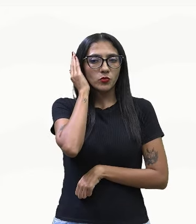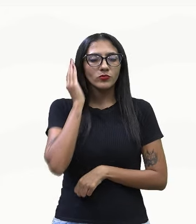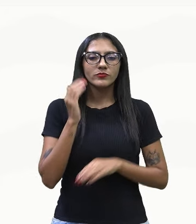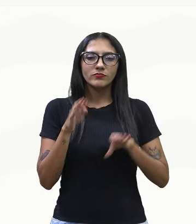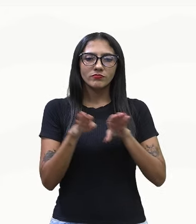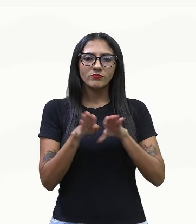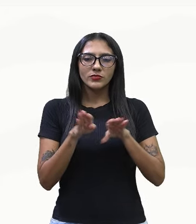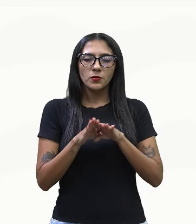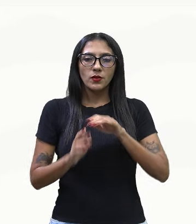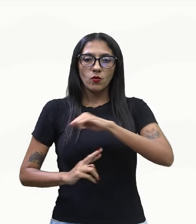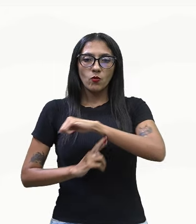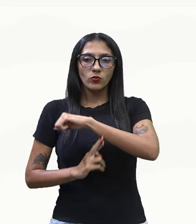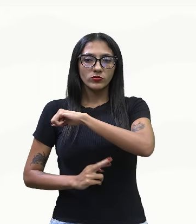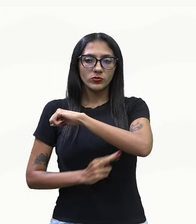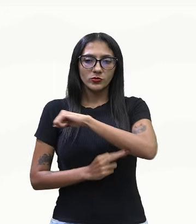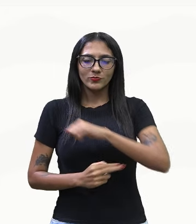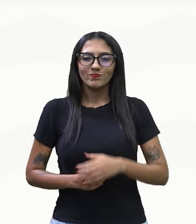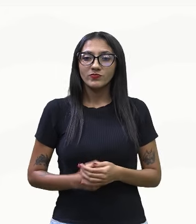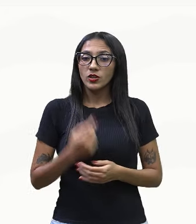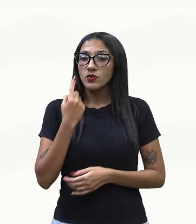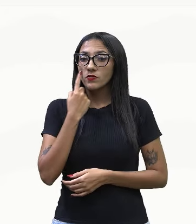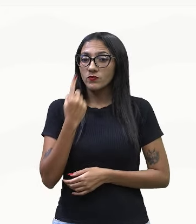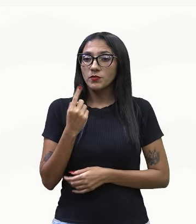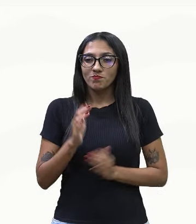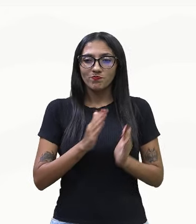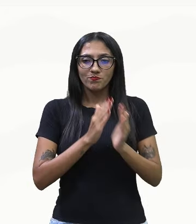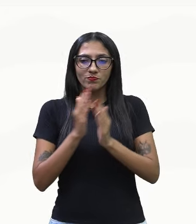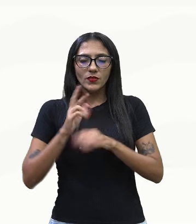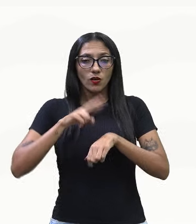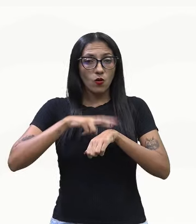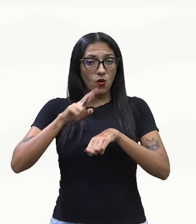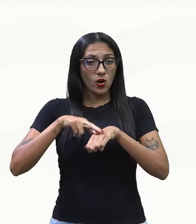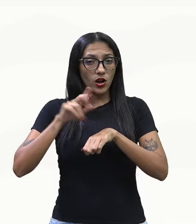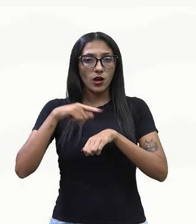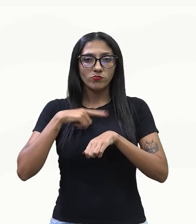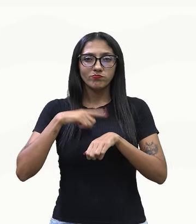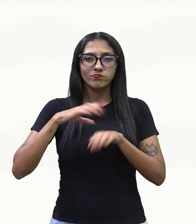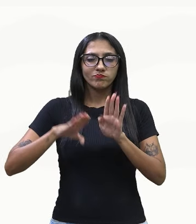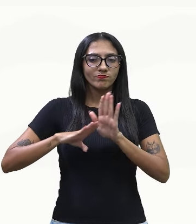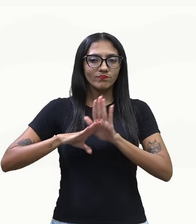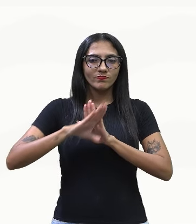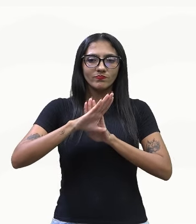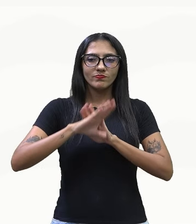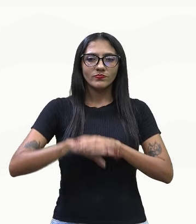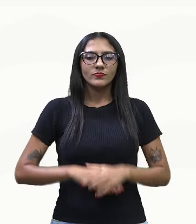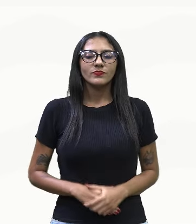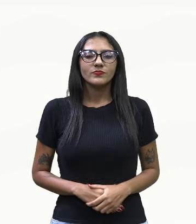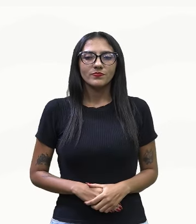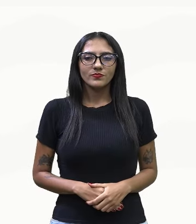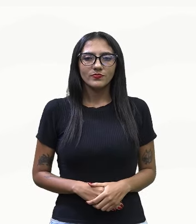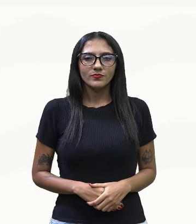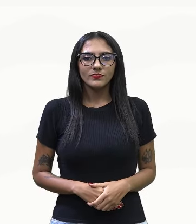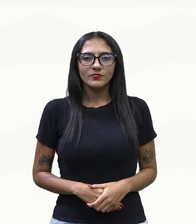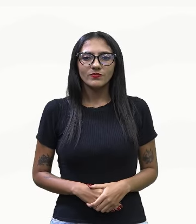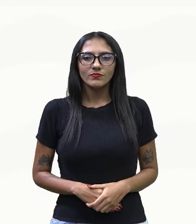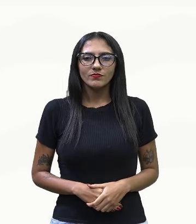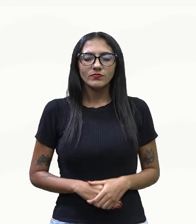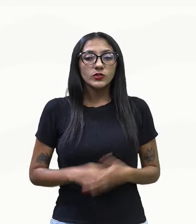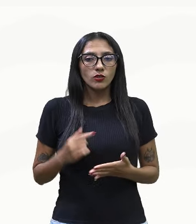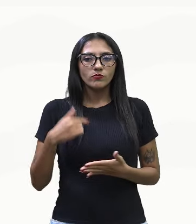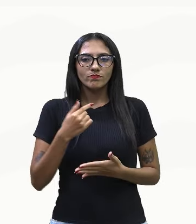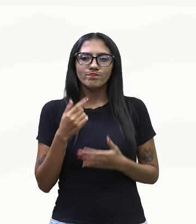aqui ó um crescimento né no índice aí então isso é bom muito bom bom e a gente começou a observar essa